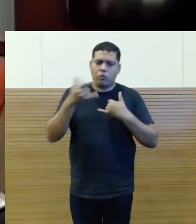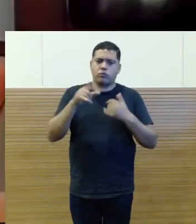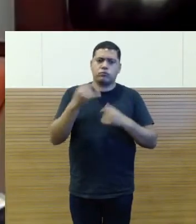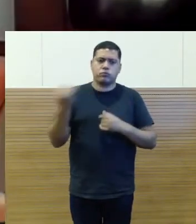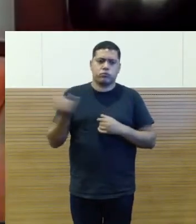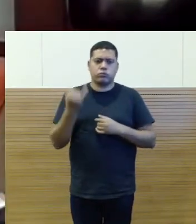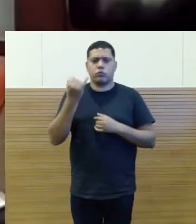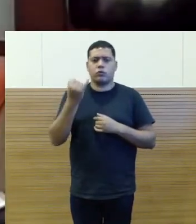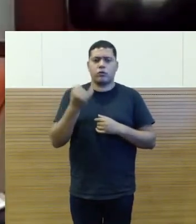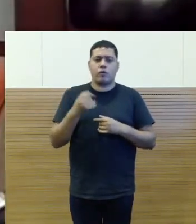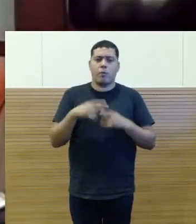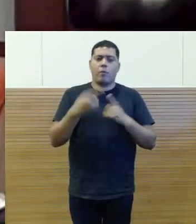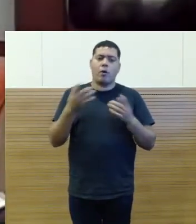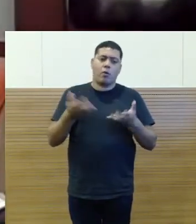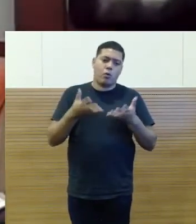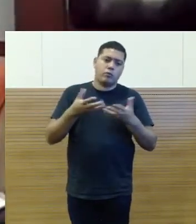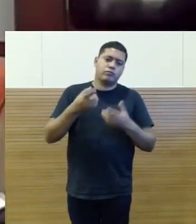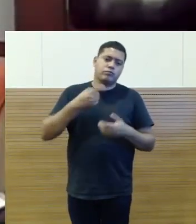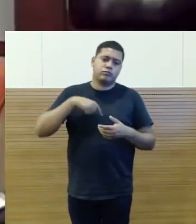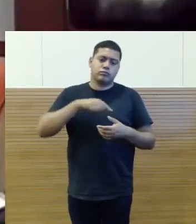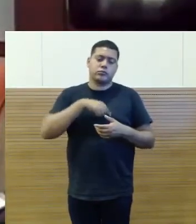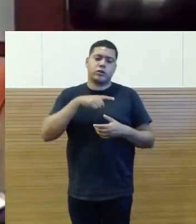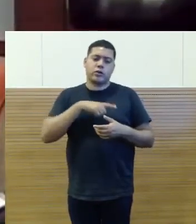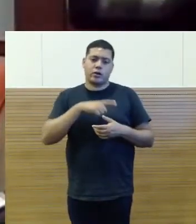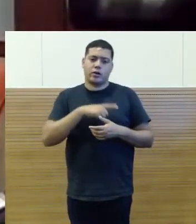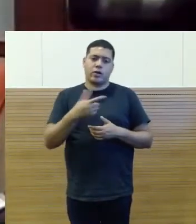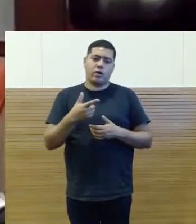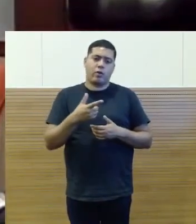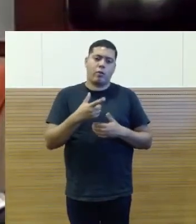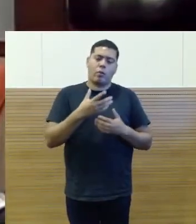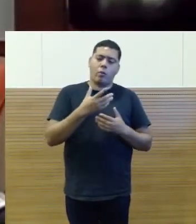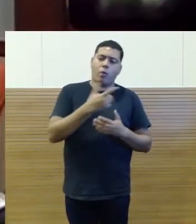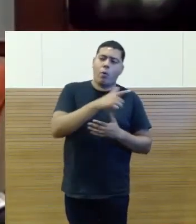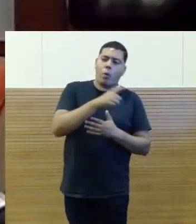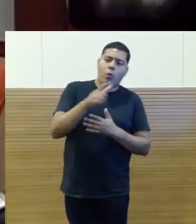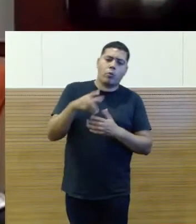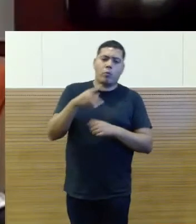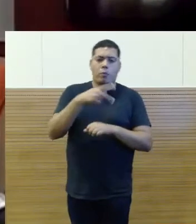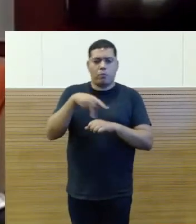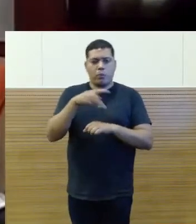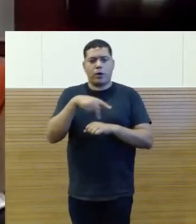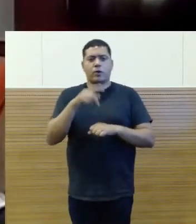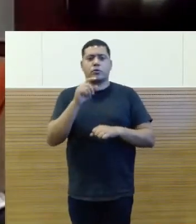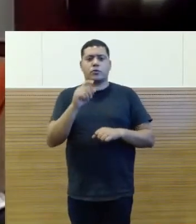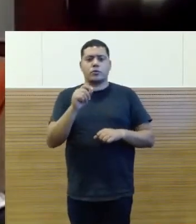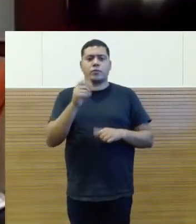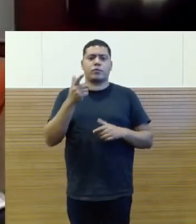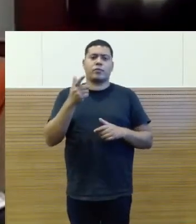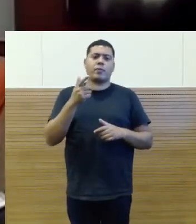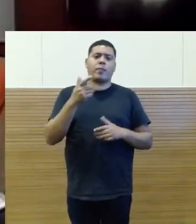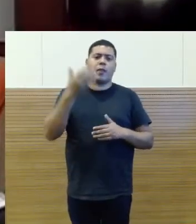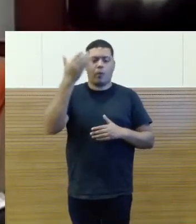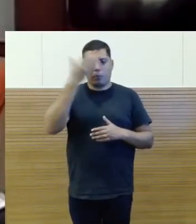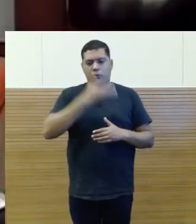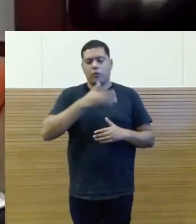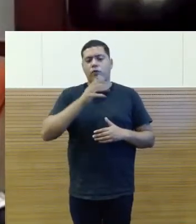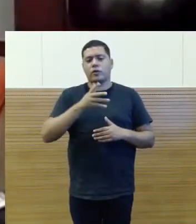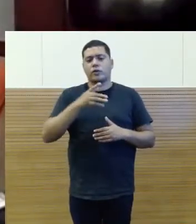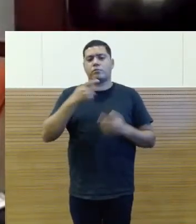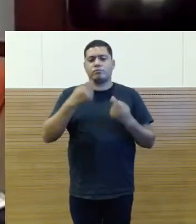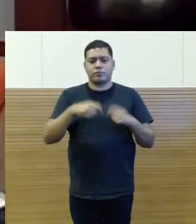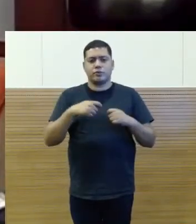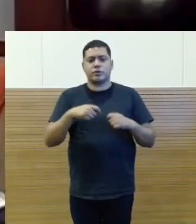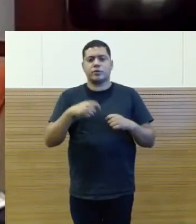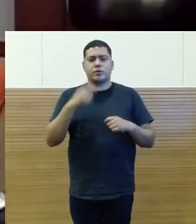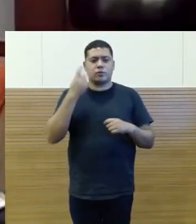importantes. E, felizmente, hoje a gente tem para muitos países as evidências todas já que são necessárias